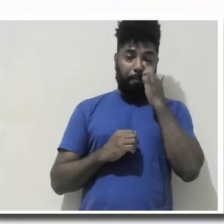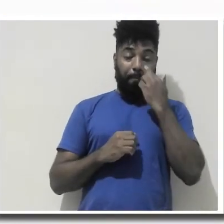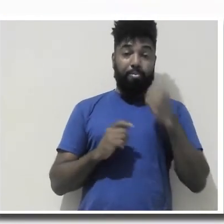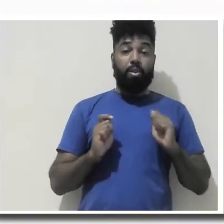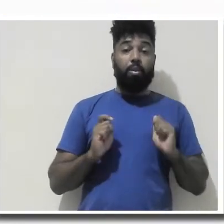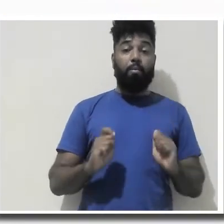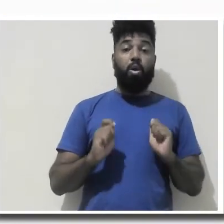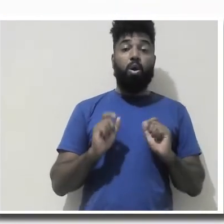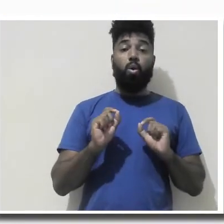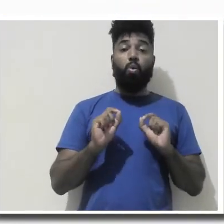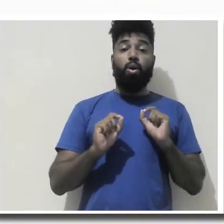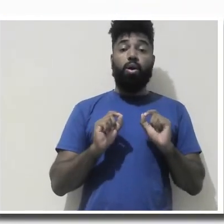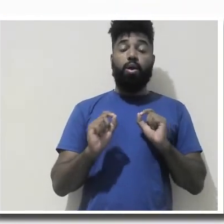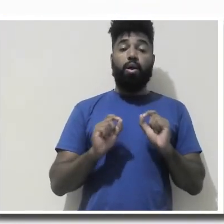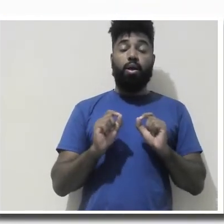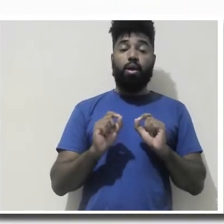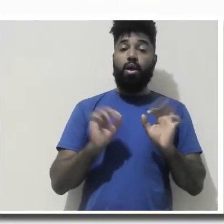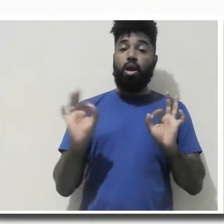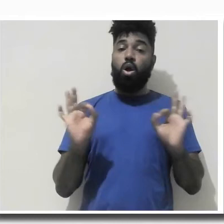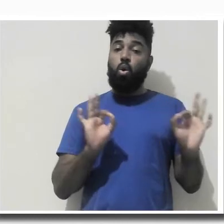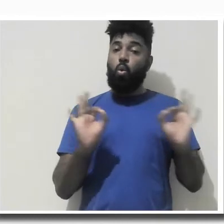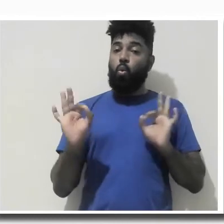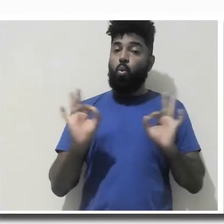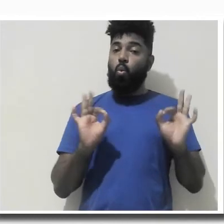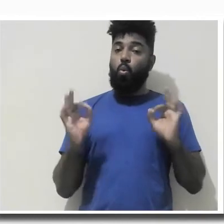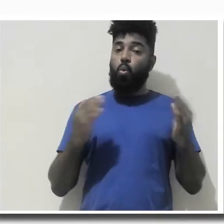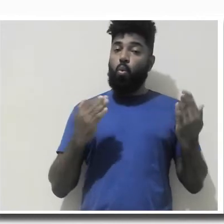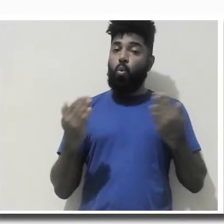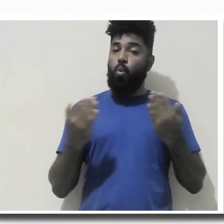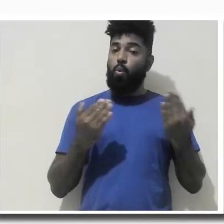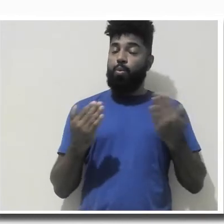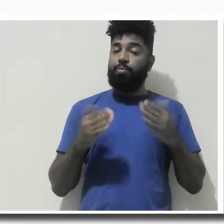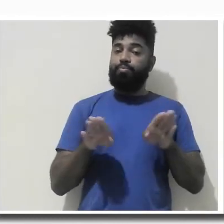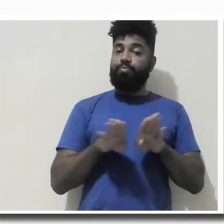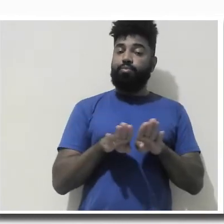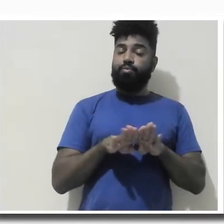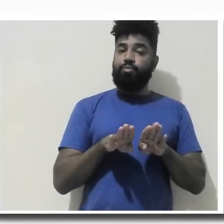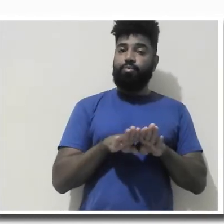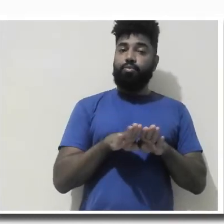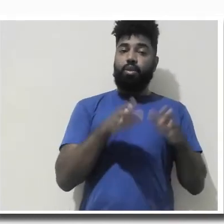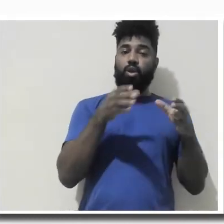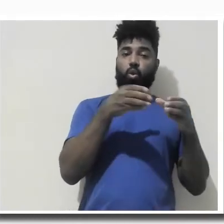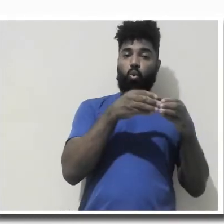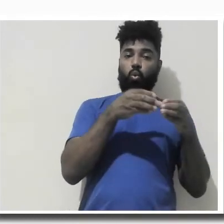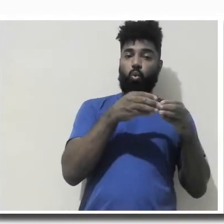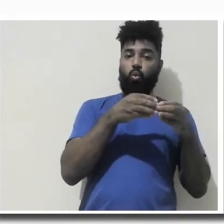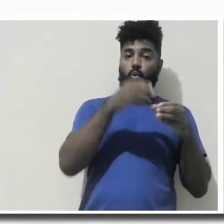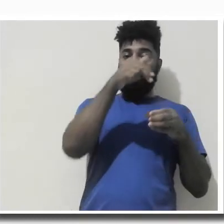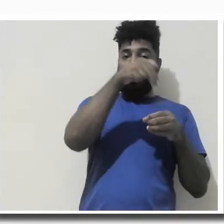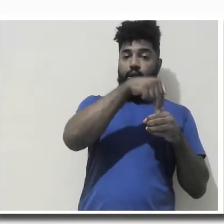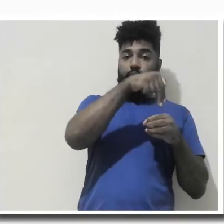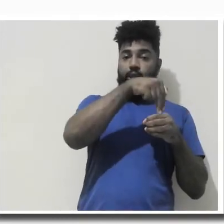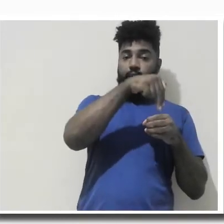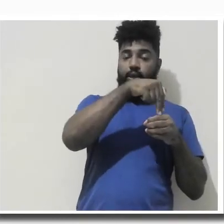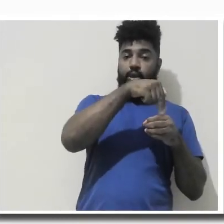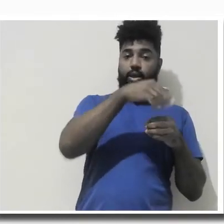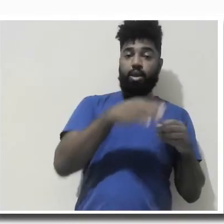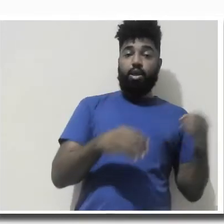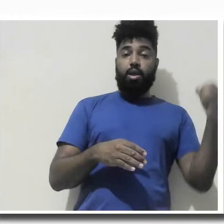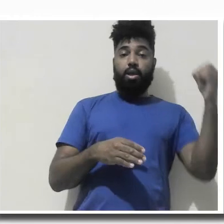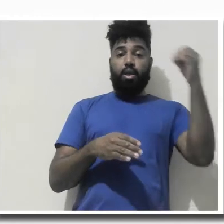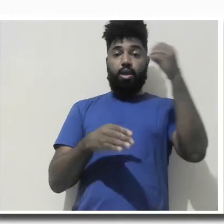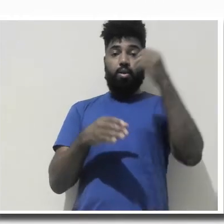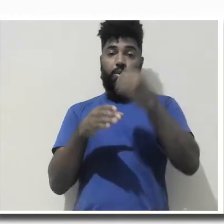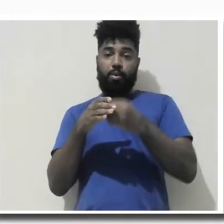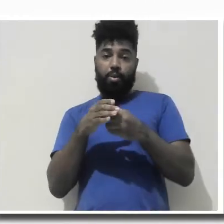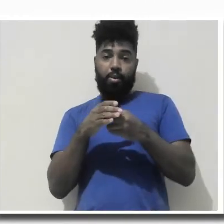eu posso fazer uma outra relação. Eu posso dizer que o conjunto dos naturais está contido